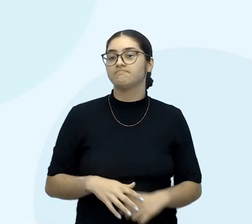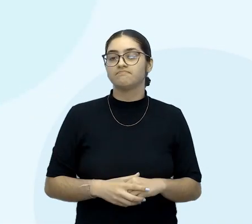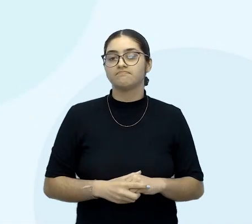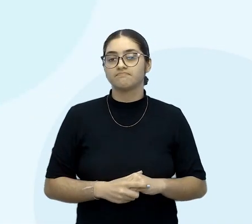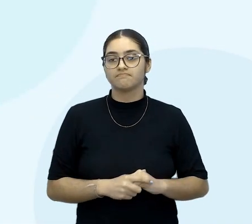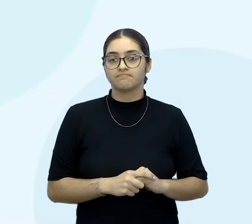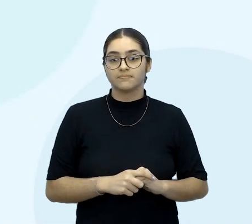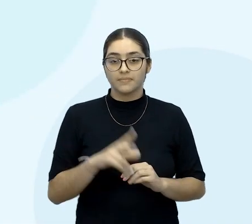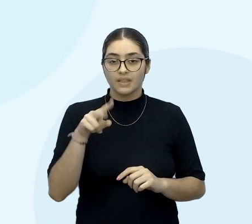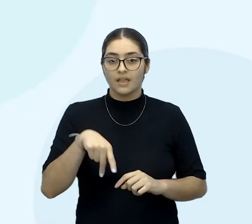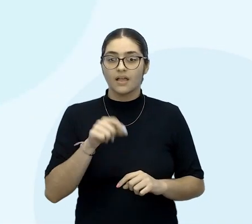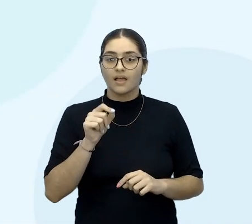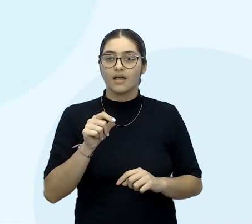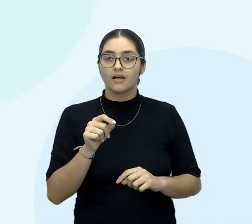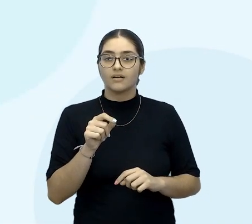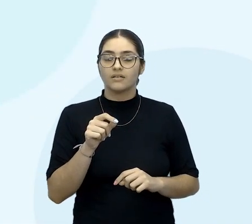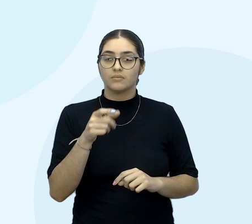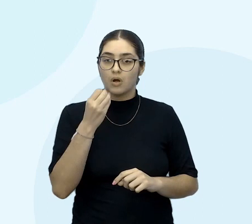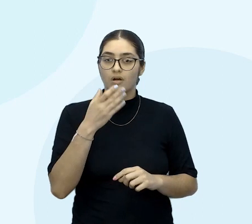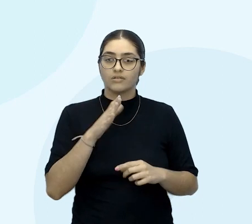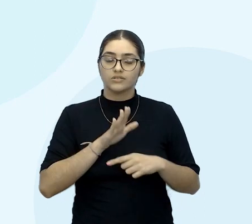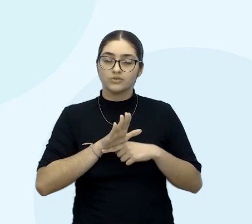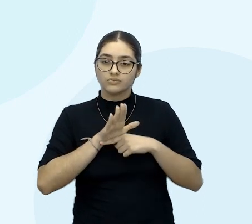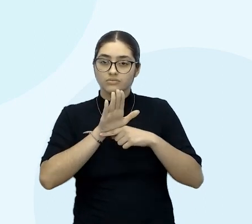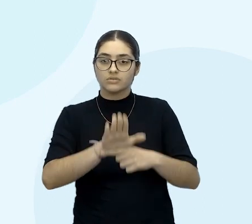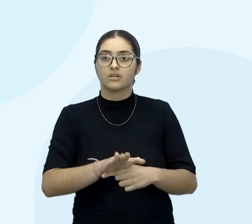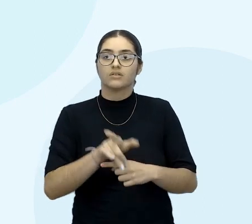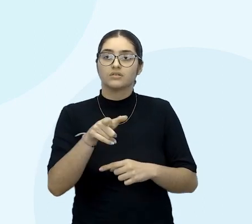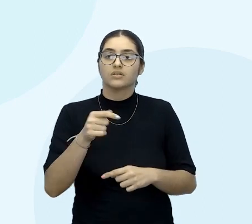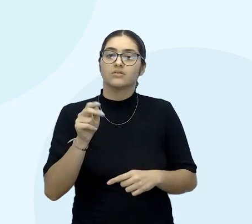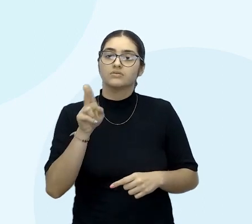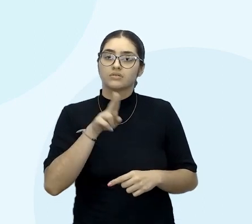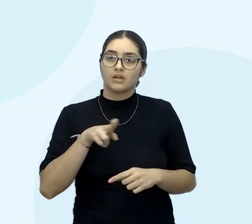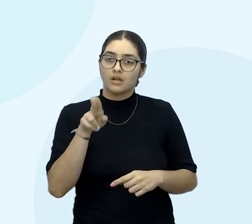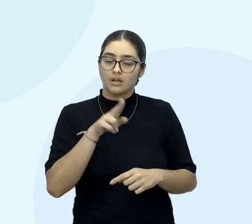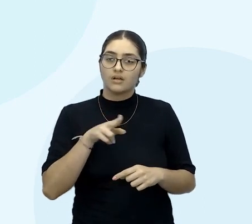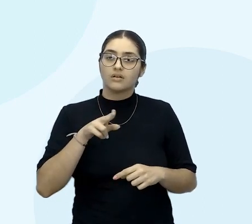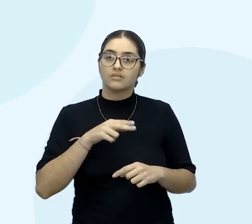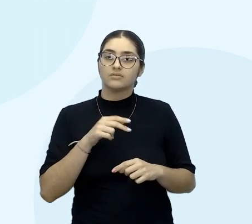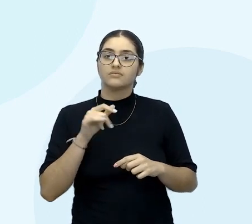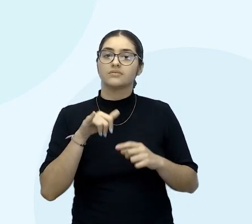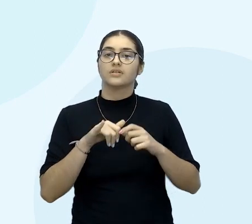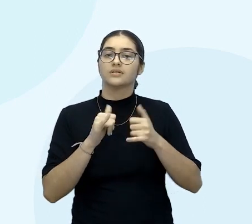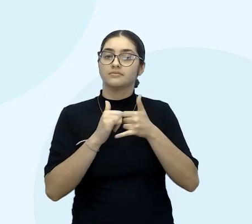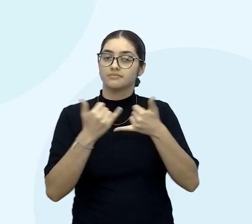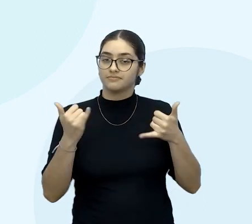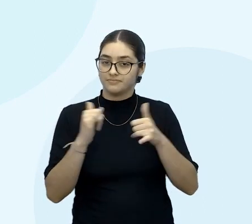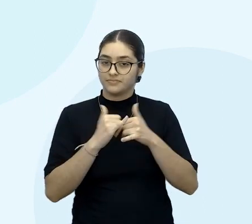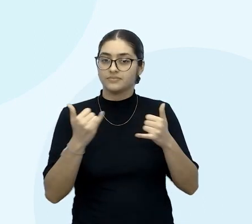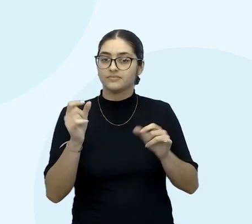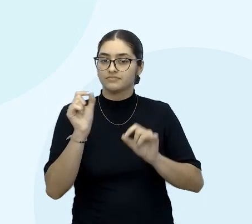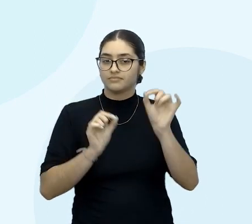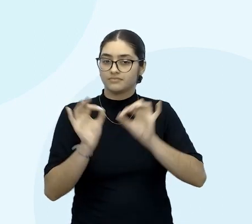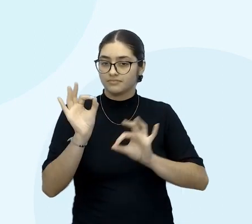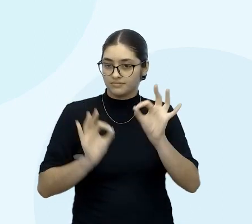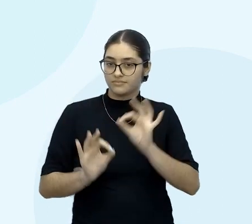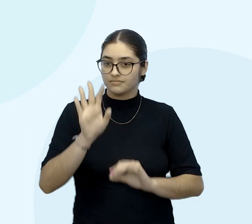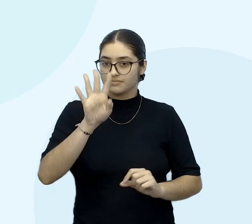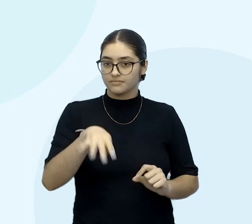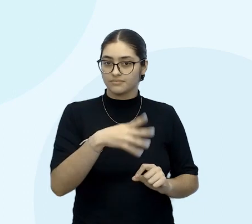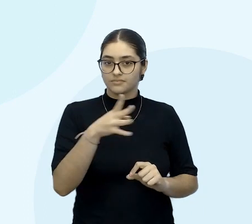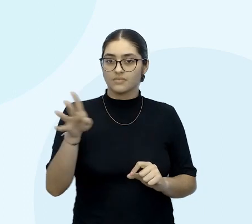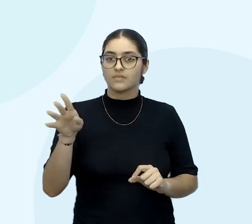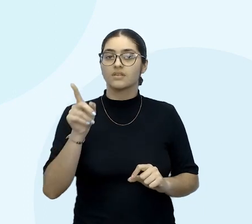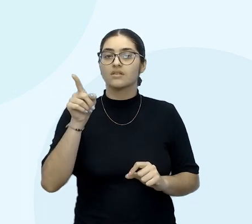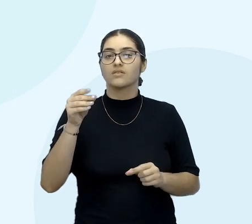Uma ferramenta que pode ajudar a estimar o consumo de energia elétrica é a planilha, né? Ou uma tabela.